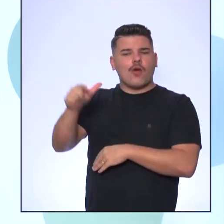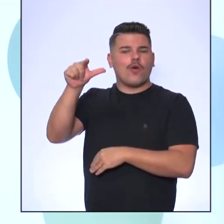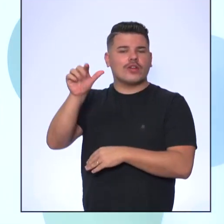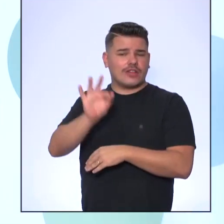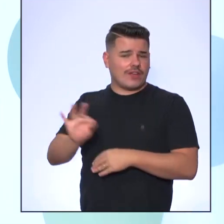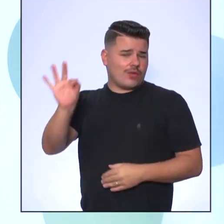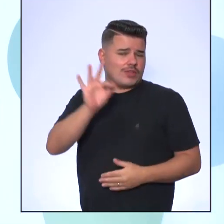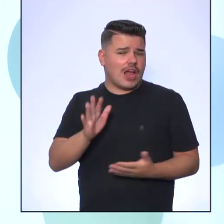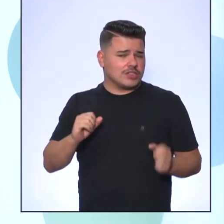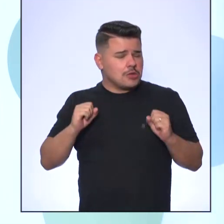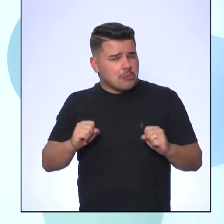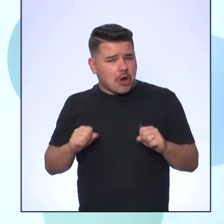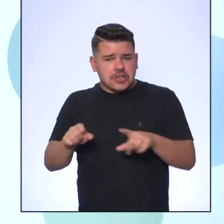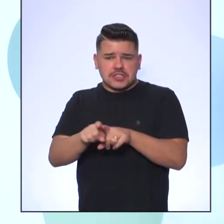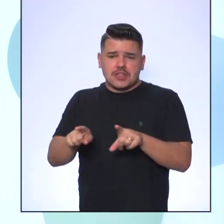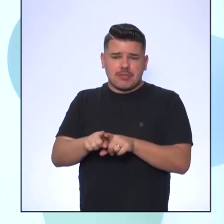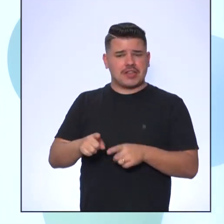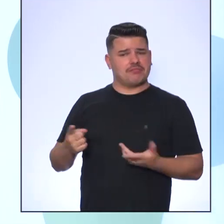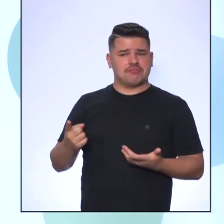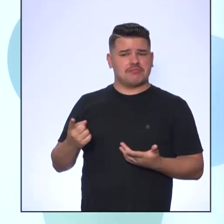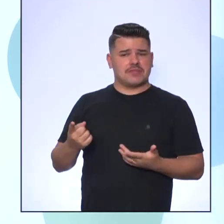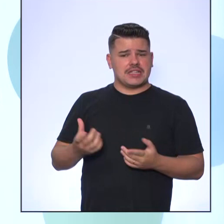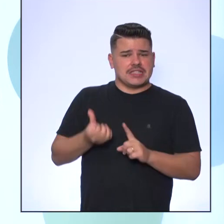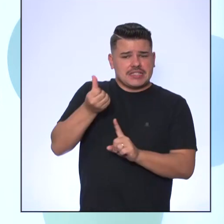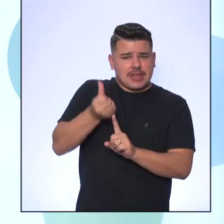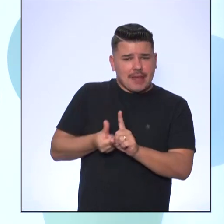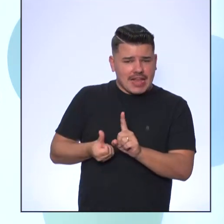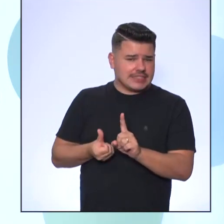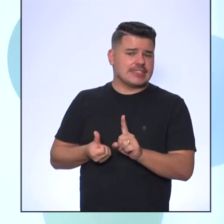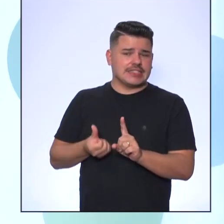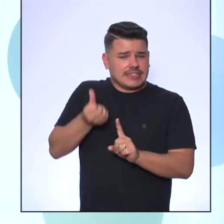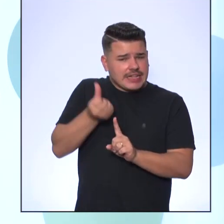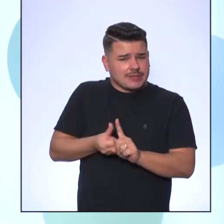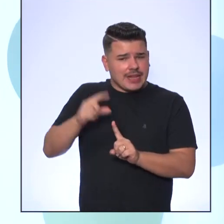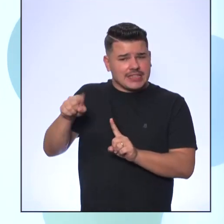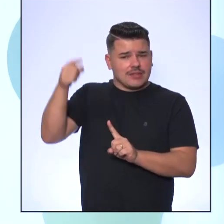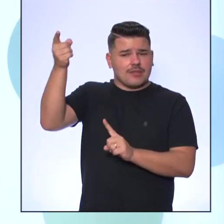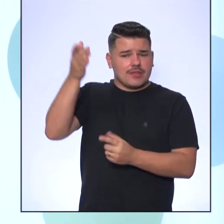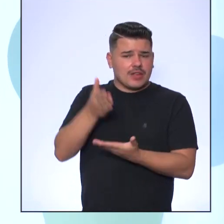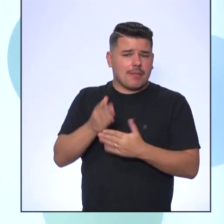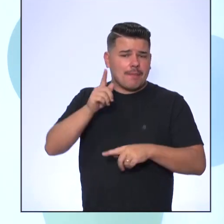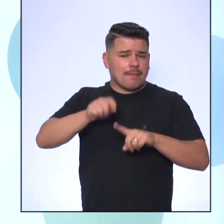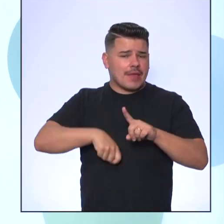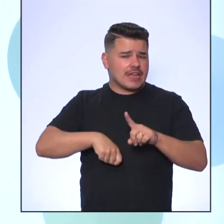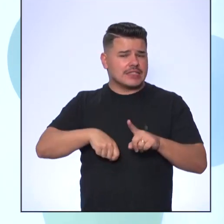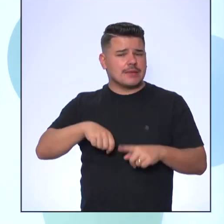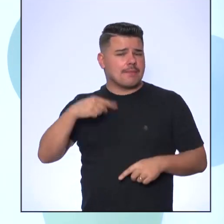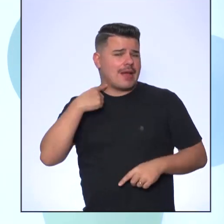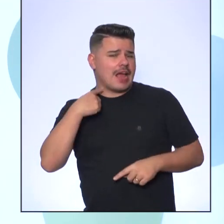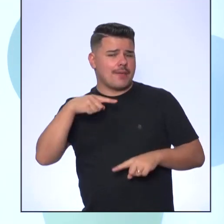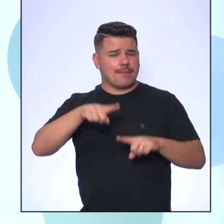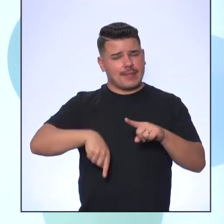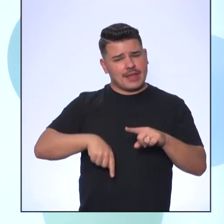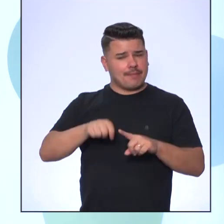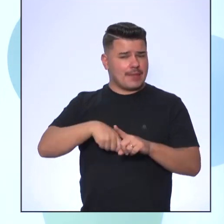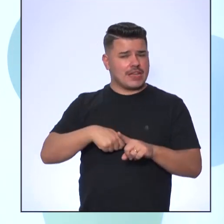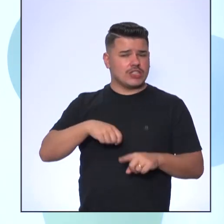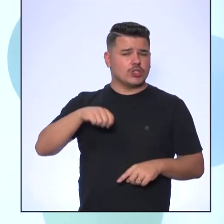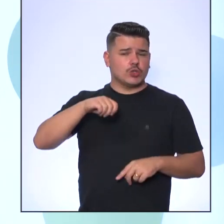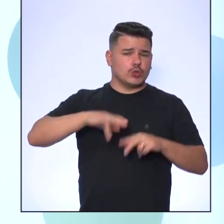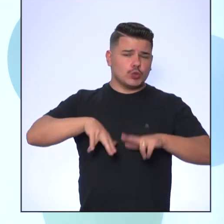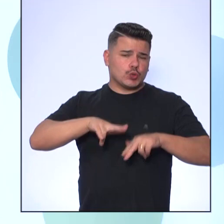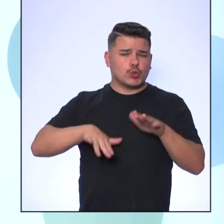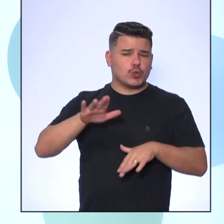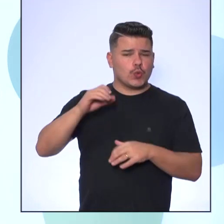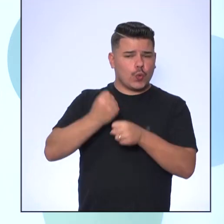vem. Então, não só no final desse ano, mas também no meio do que vem. Enfim, né, é um processo seletivo